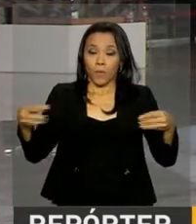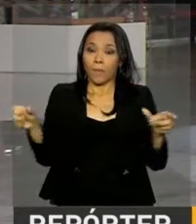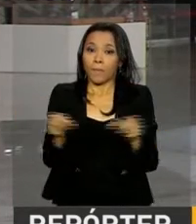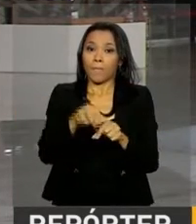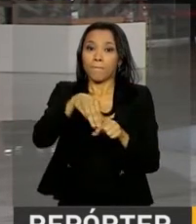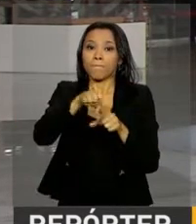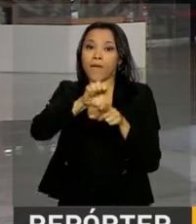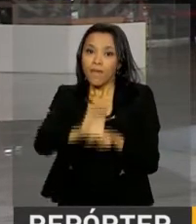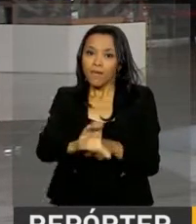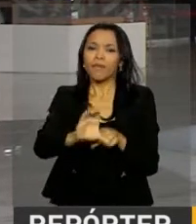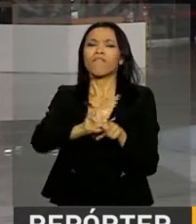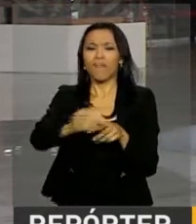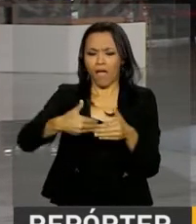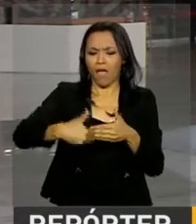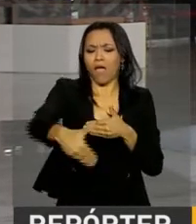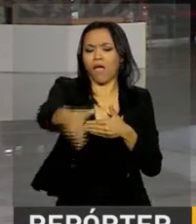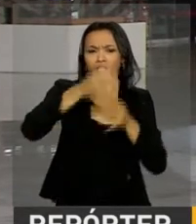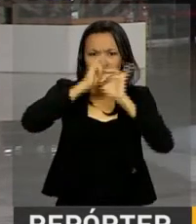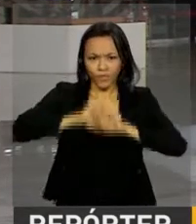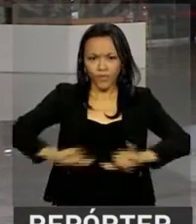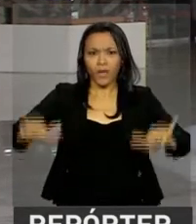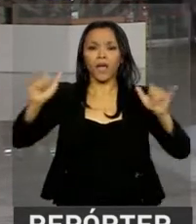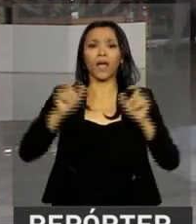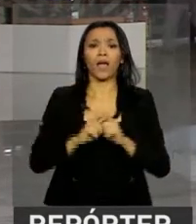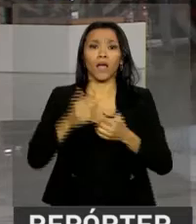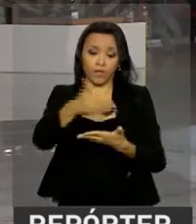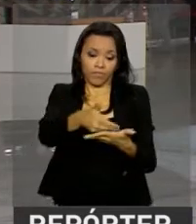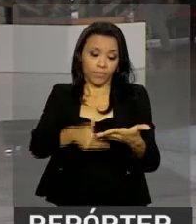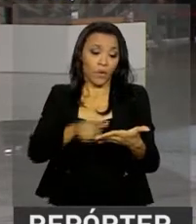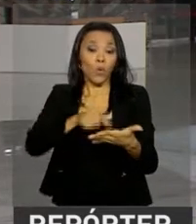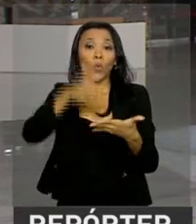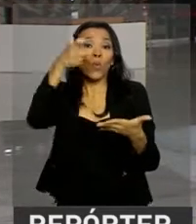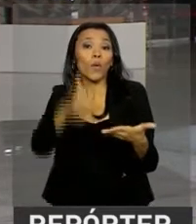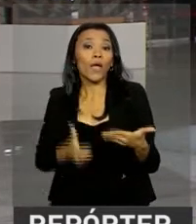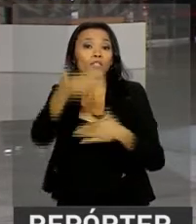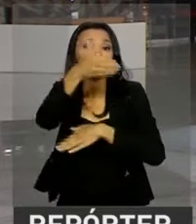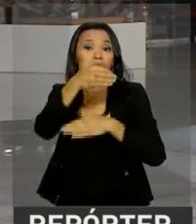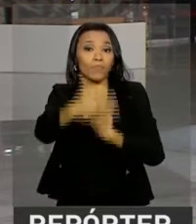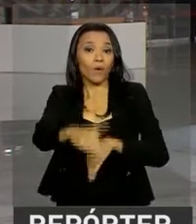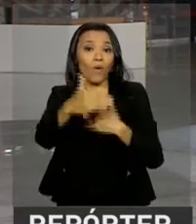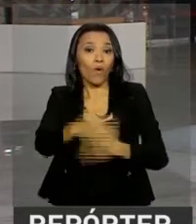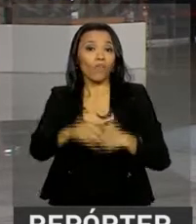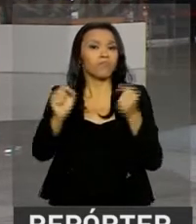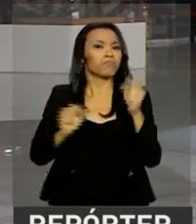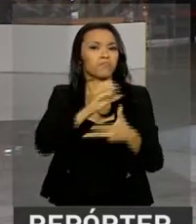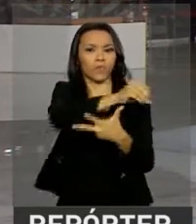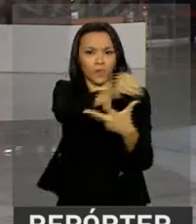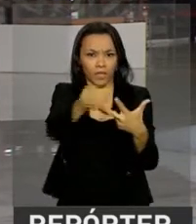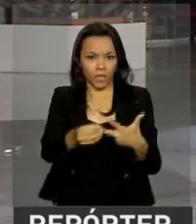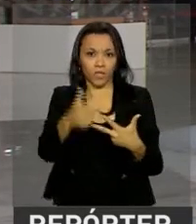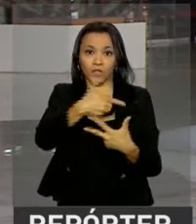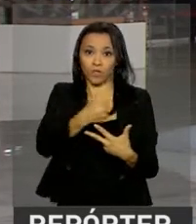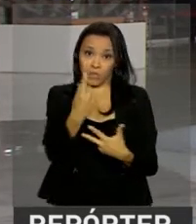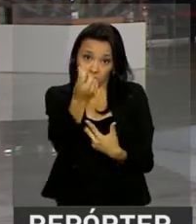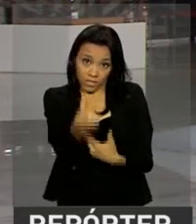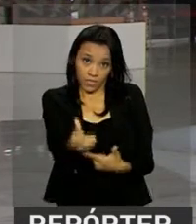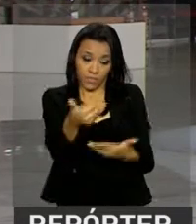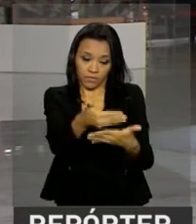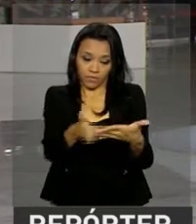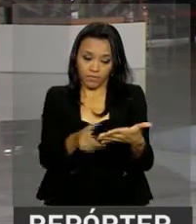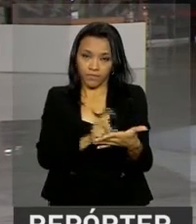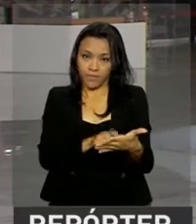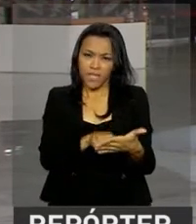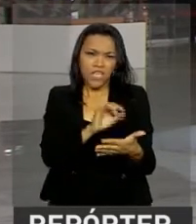hoje os o cartão de confirmação com o local de prova do exame nacional do ensino médio de 2016